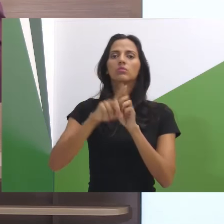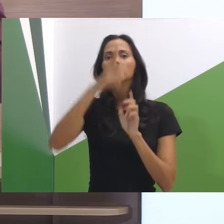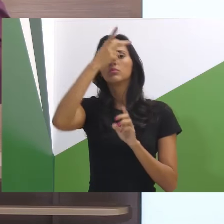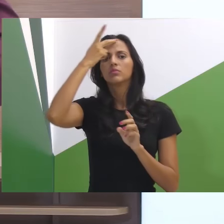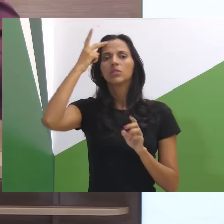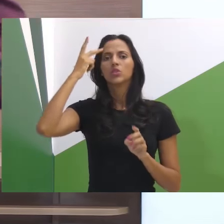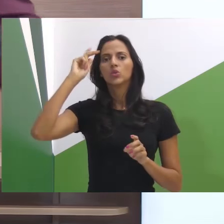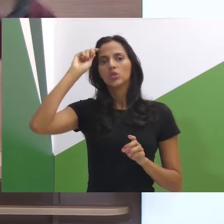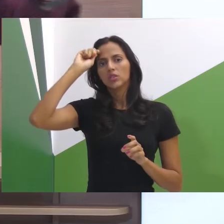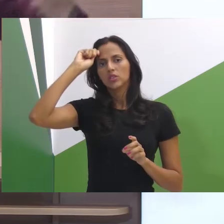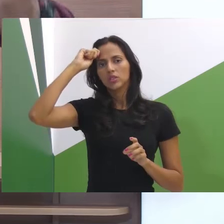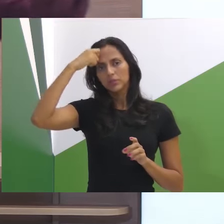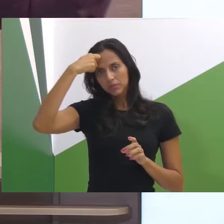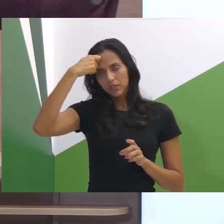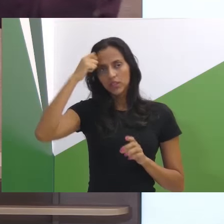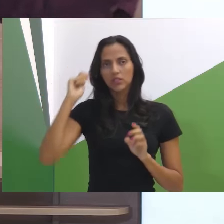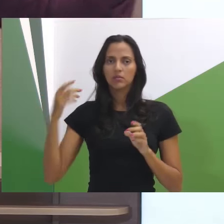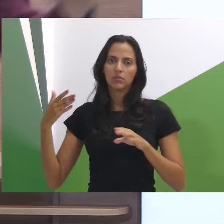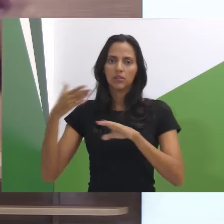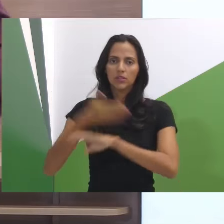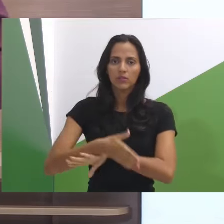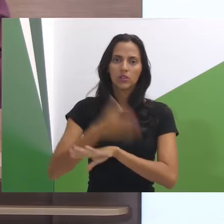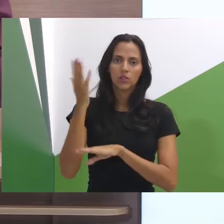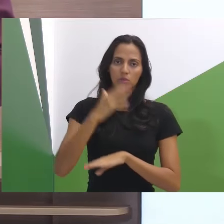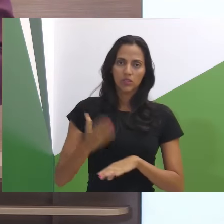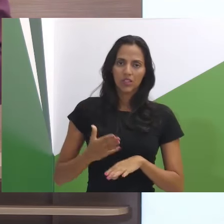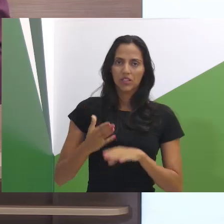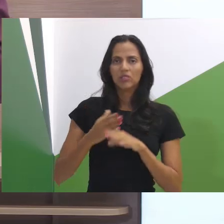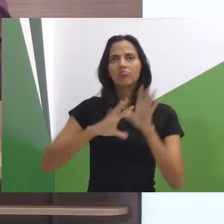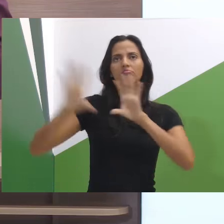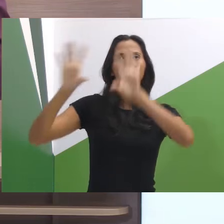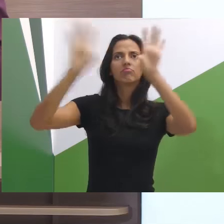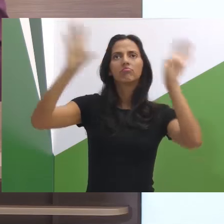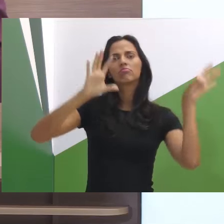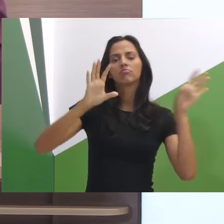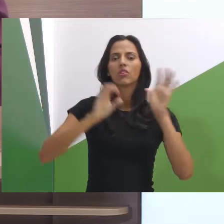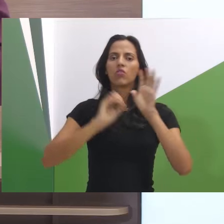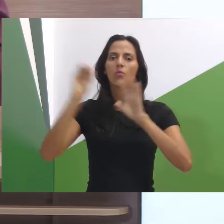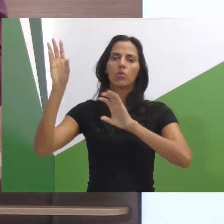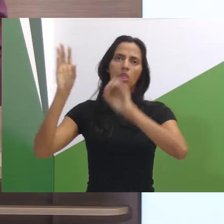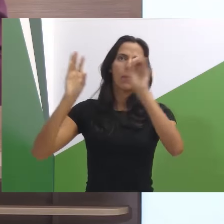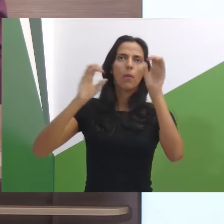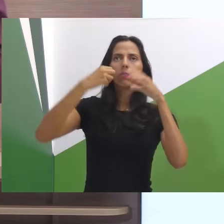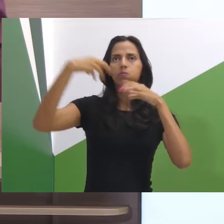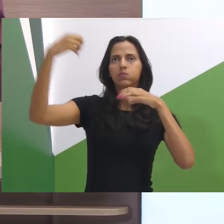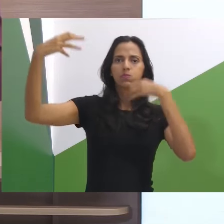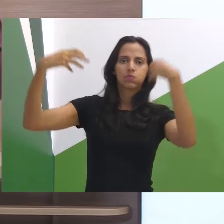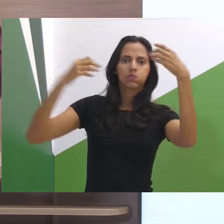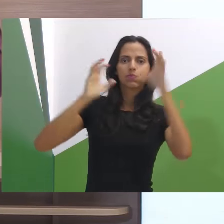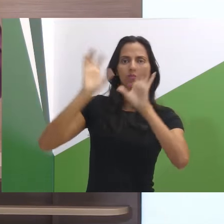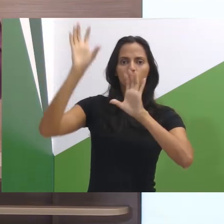que levou esses negros a habitarem várias partes do mundo. Então, nós vamos ver agora